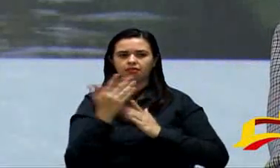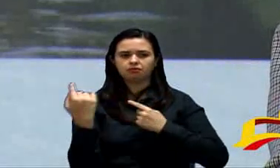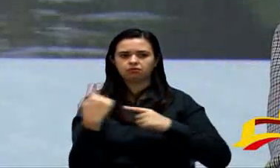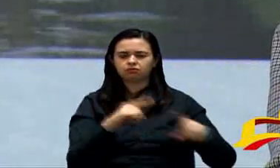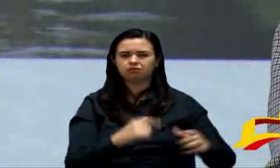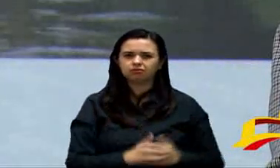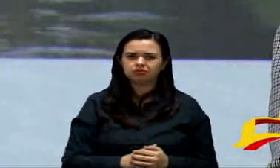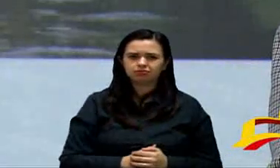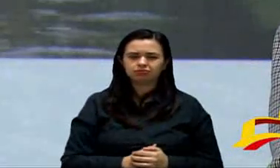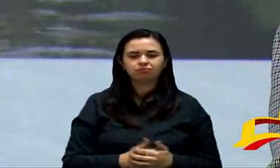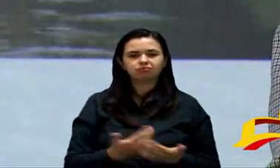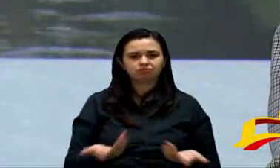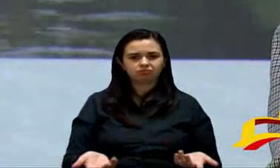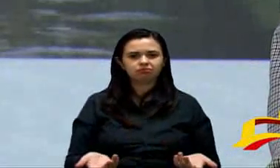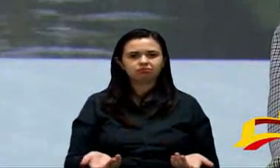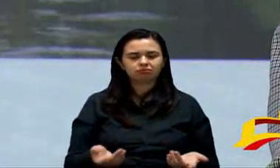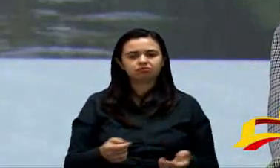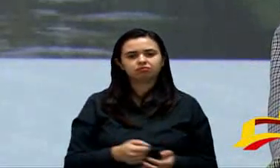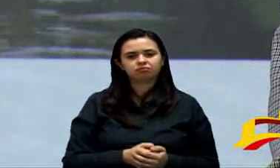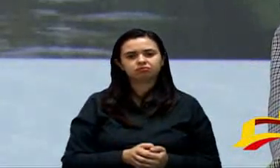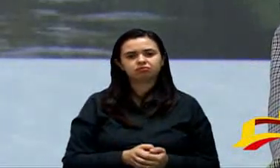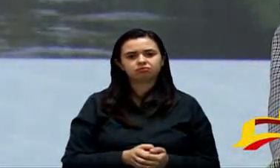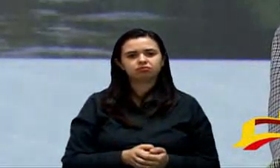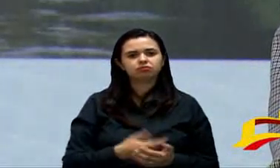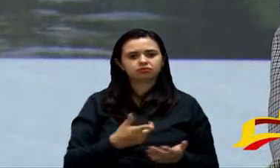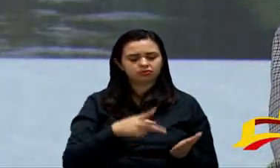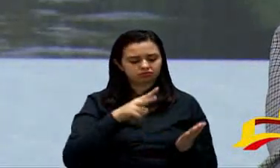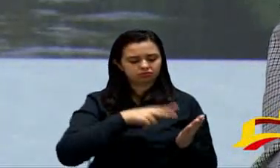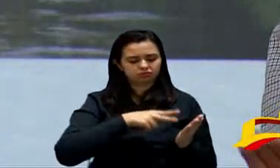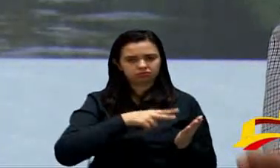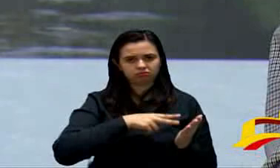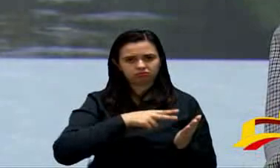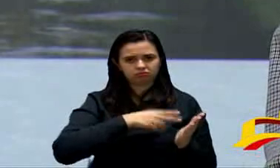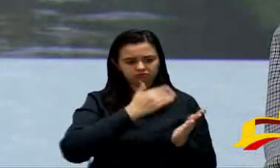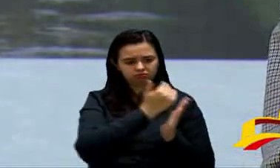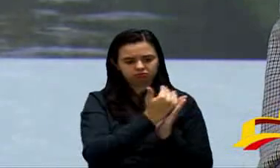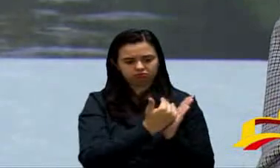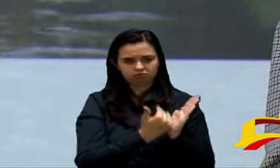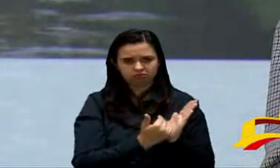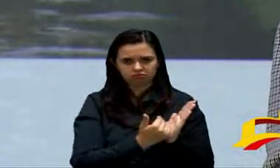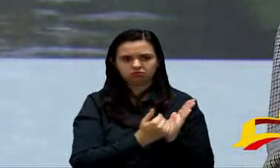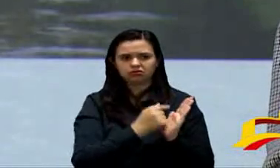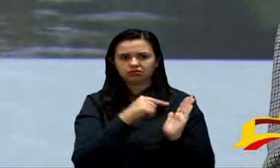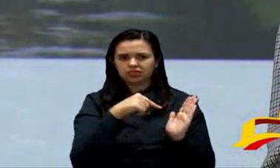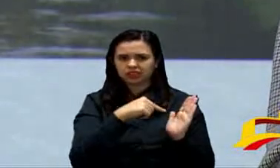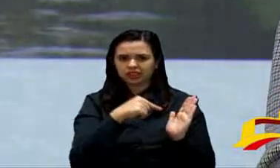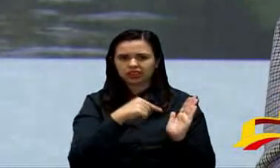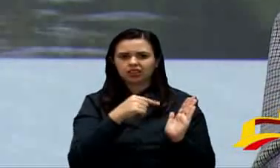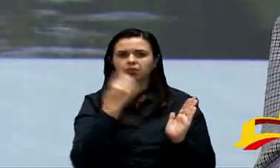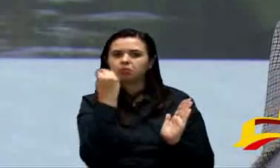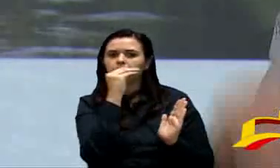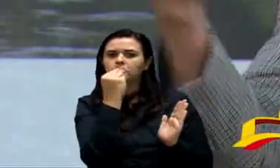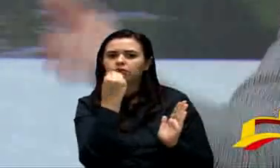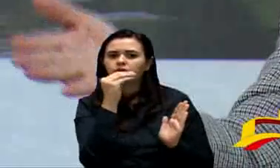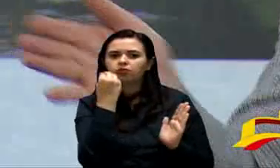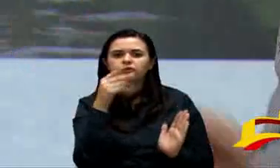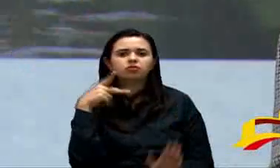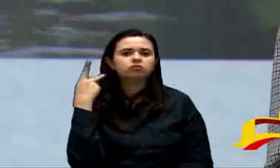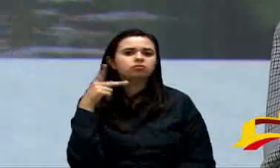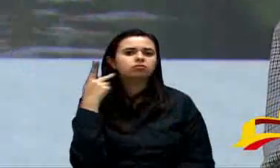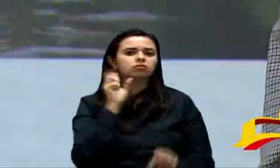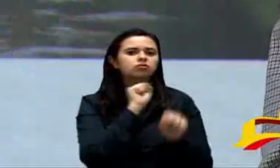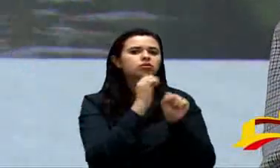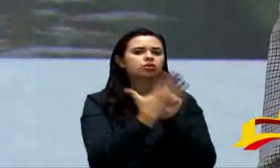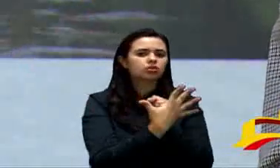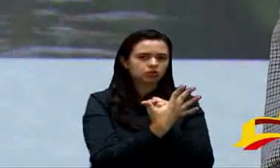a que estavam revestidos os parlamentares. Um enredo previamente sabido de quem sempre teve a intenção de fazer uso político da tragédia humana que foi o